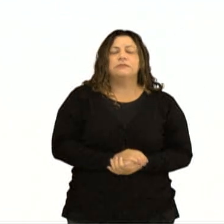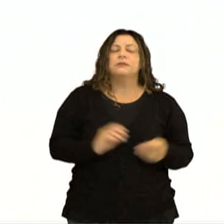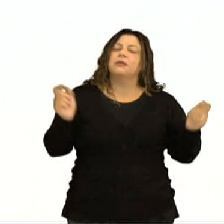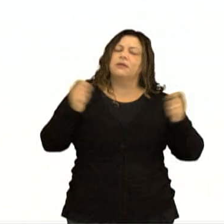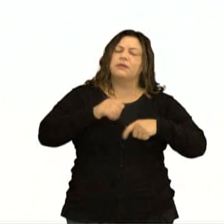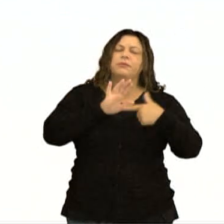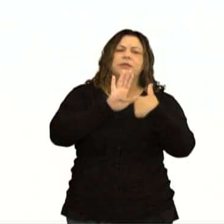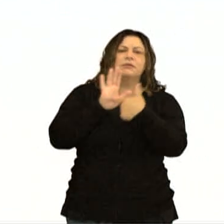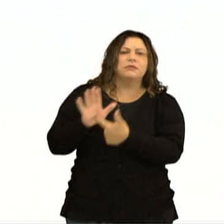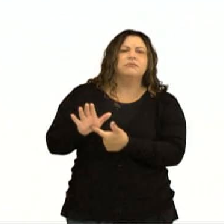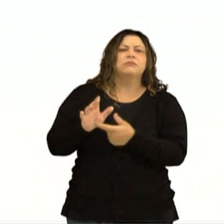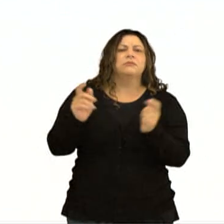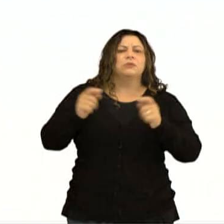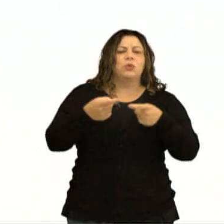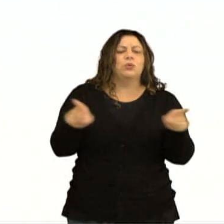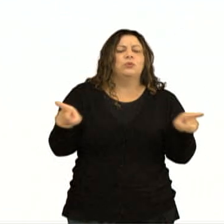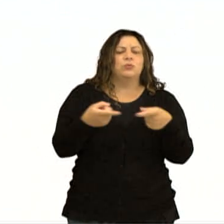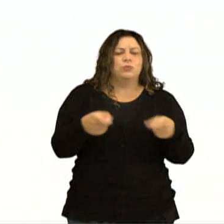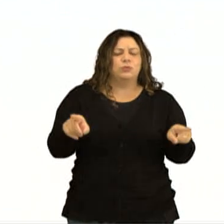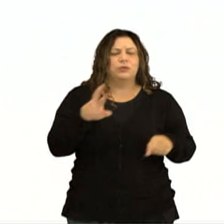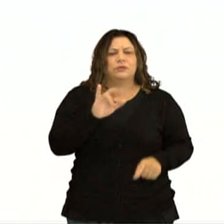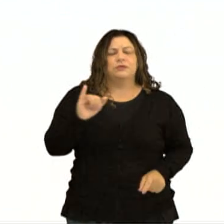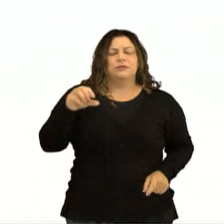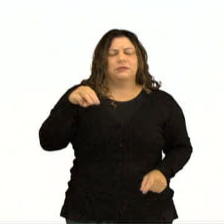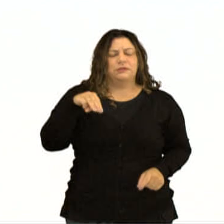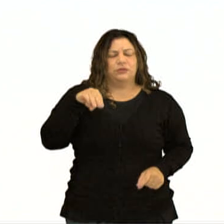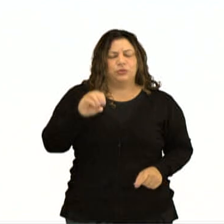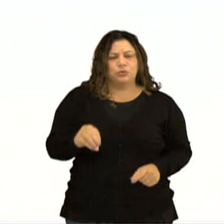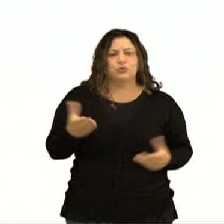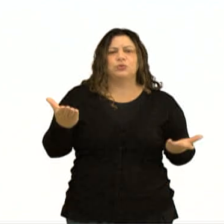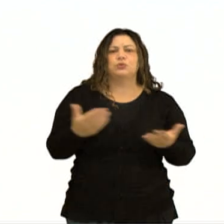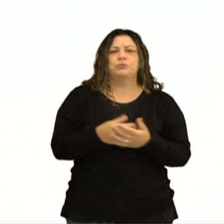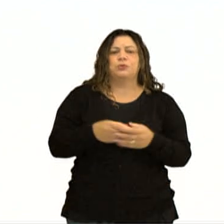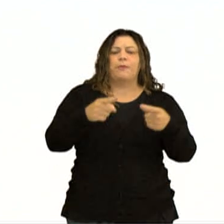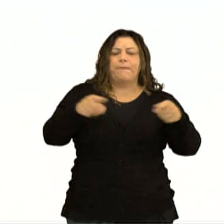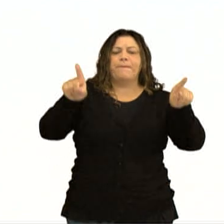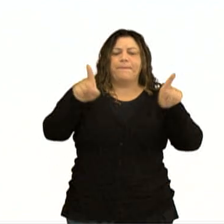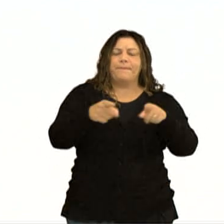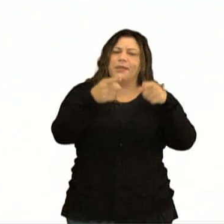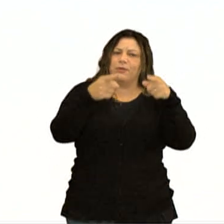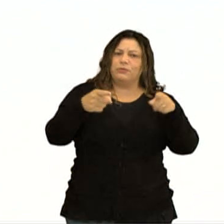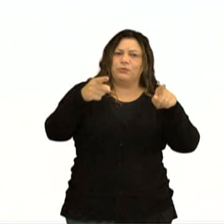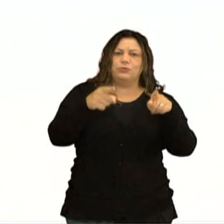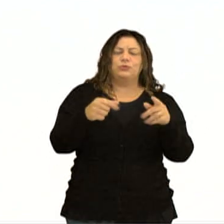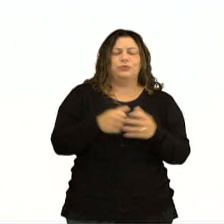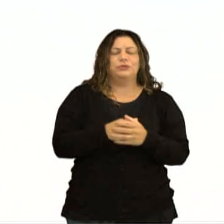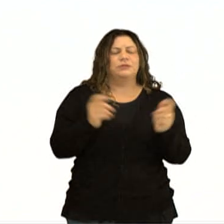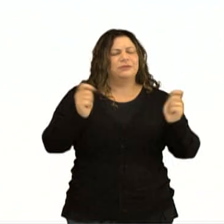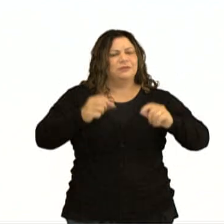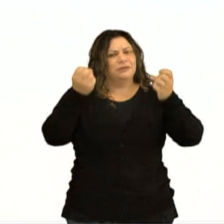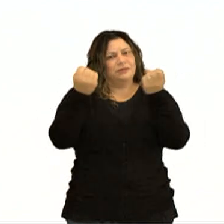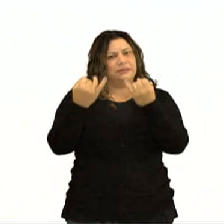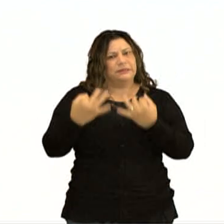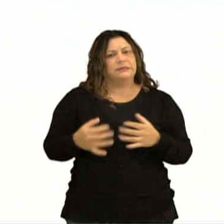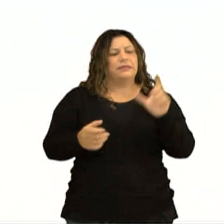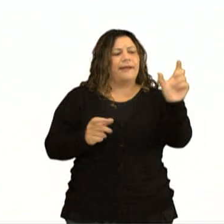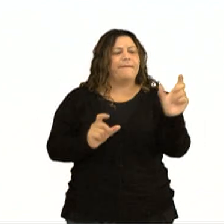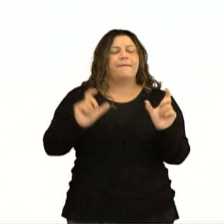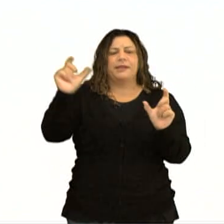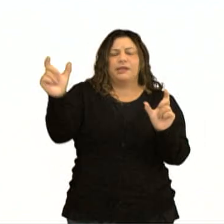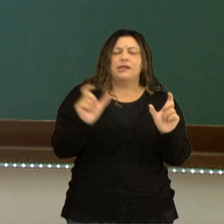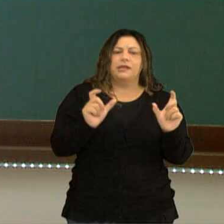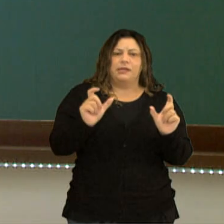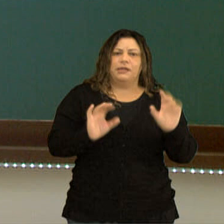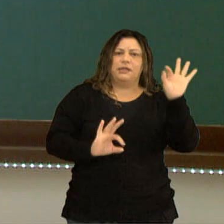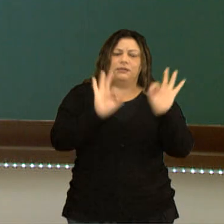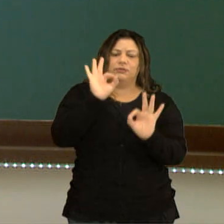recursos que conferem ritmo, melodia e sonoridade às frases. Isso mesmo, a questão que já falamos, as palavras são organizadas